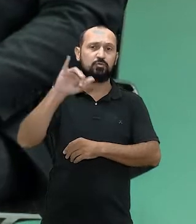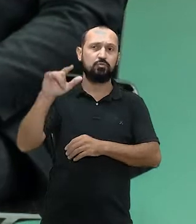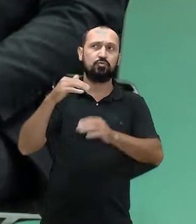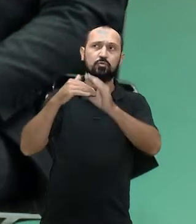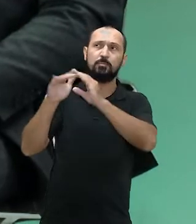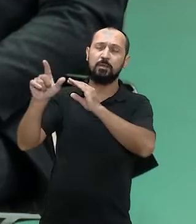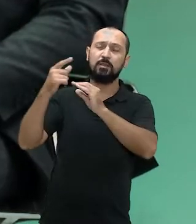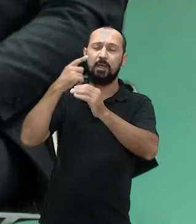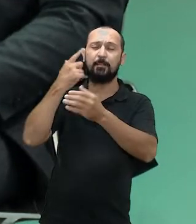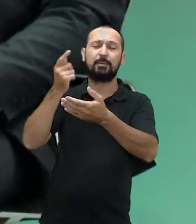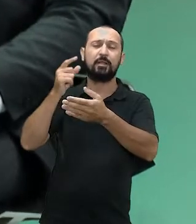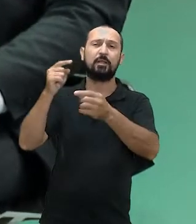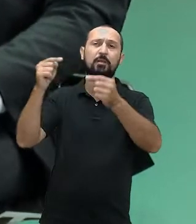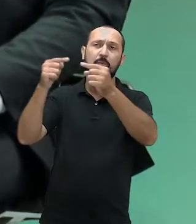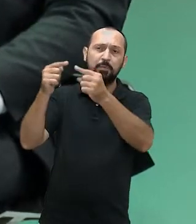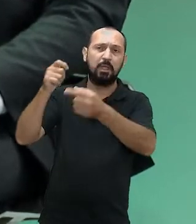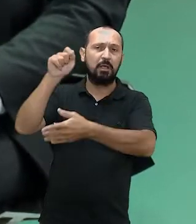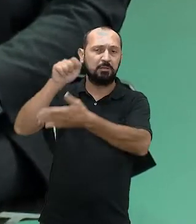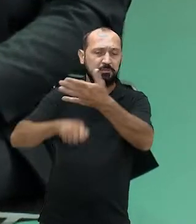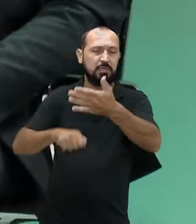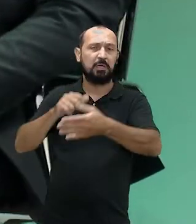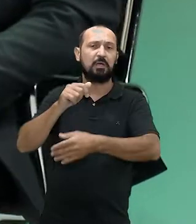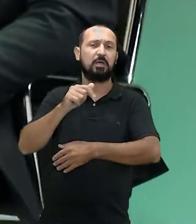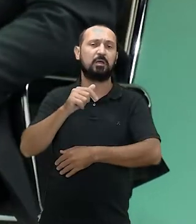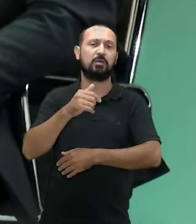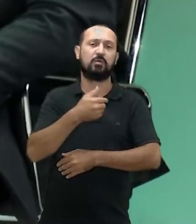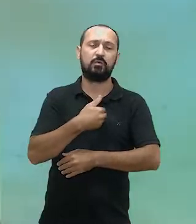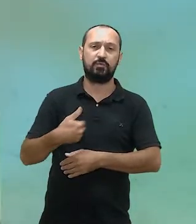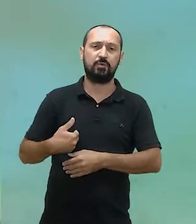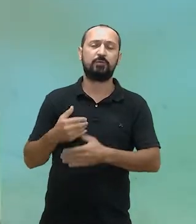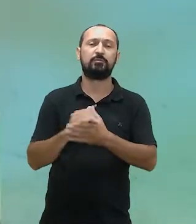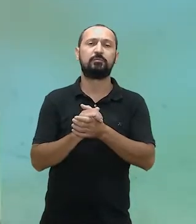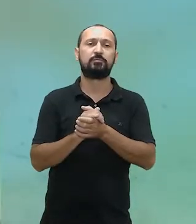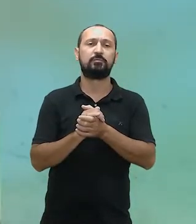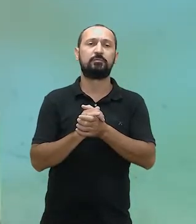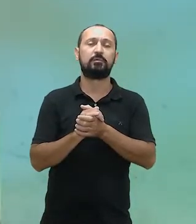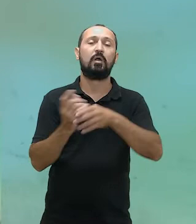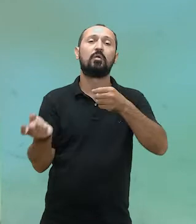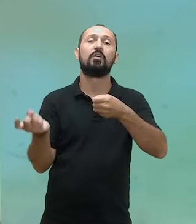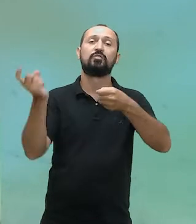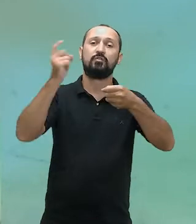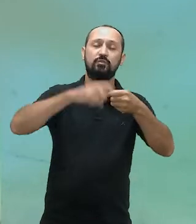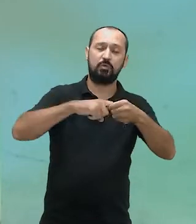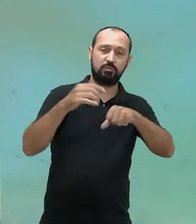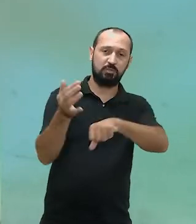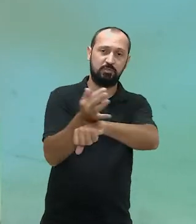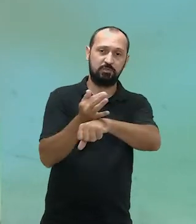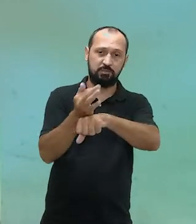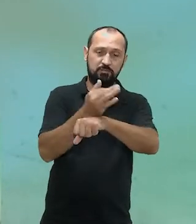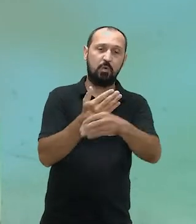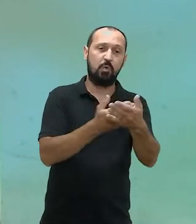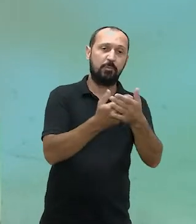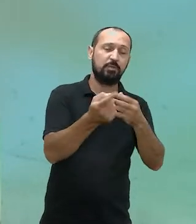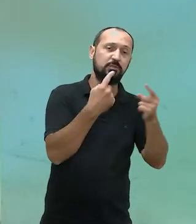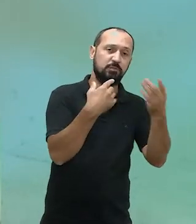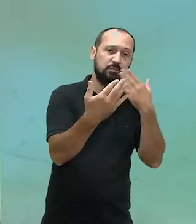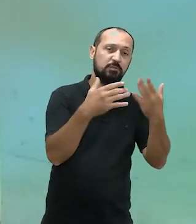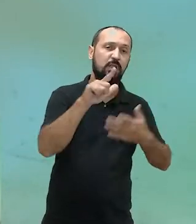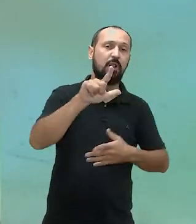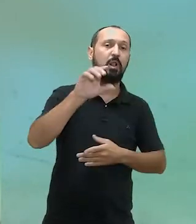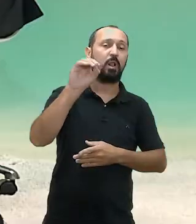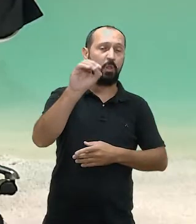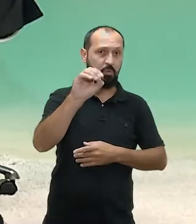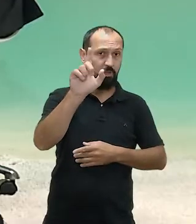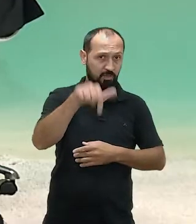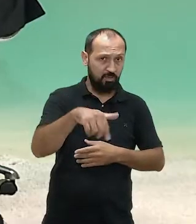governador sancionar, vetar, enfim. Agora, quando a gente volta do recesso parlamentar, inicia-se a discussão da LOA, é isso?